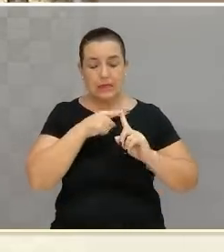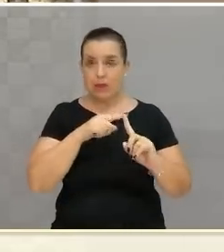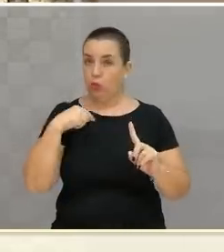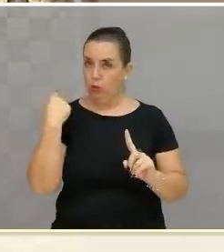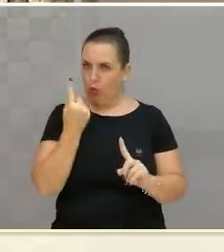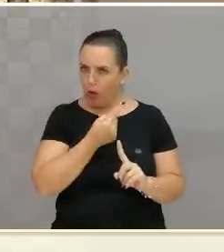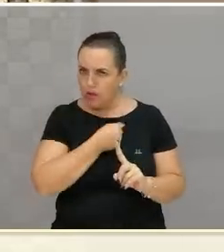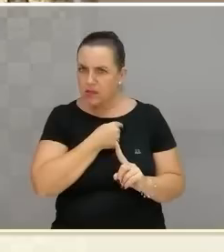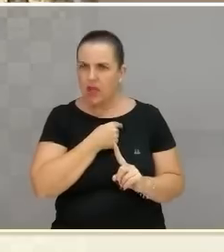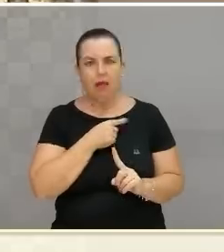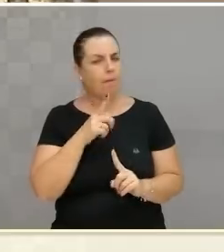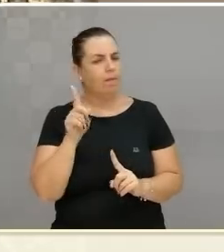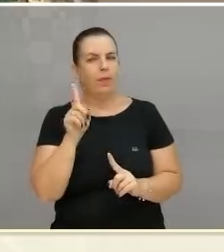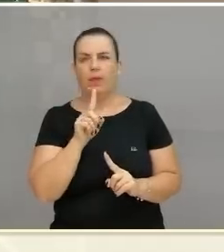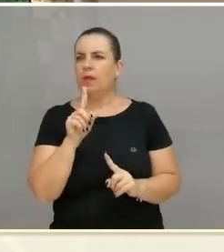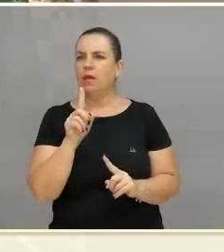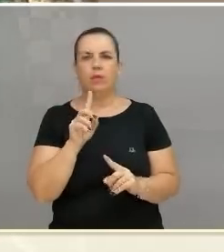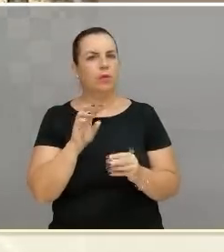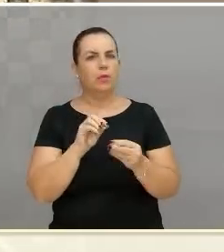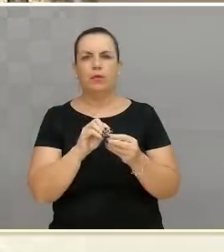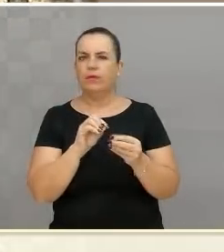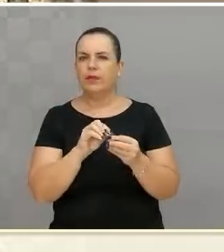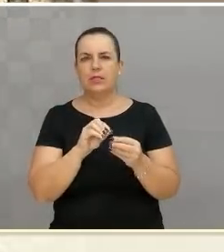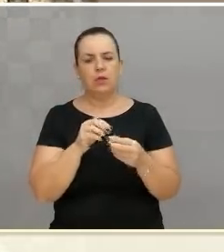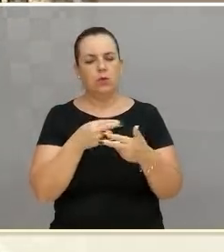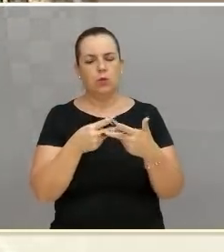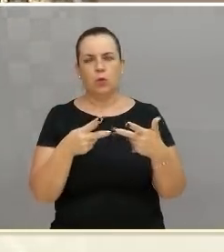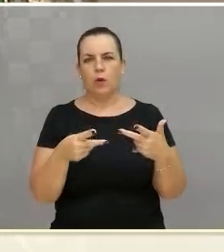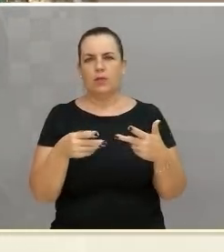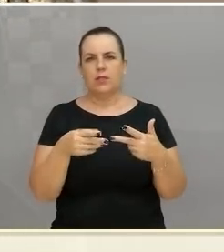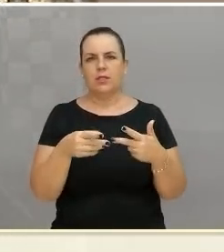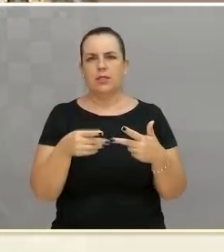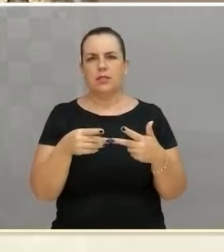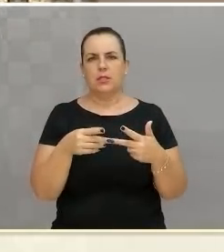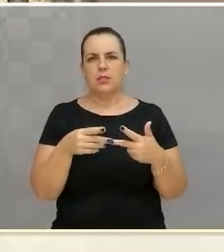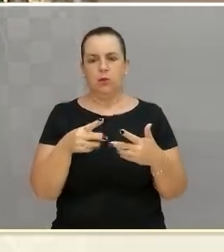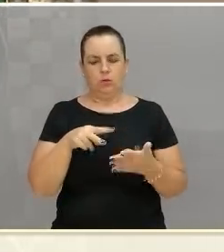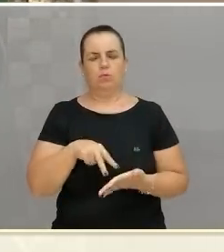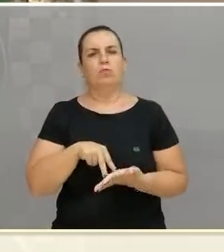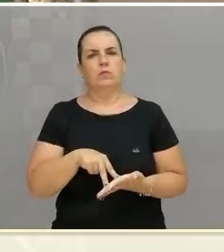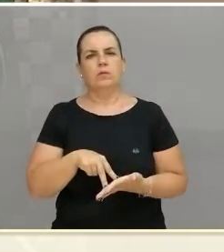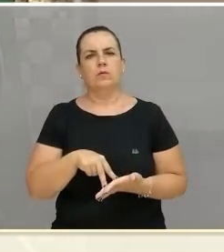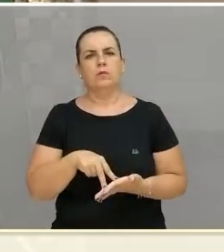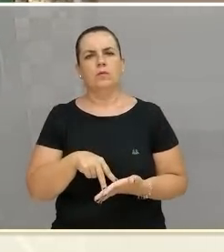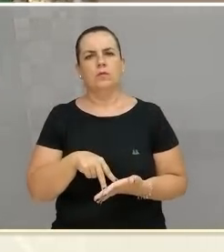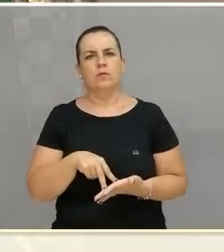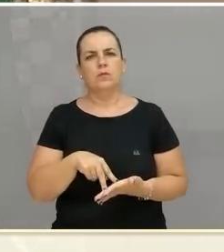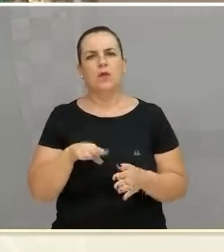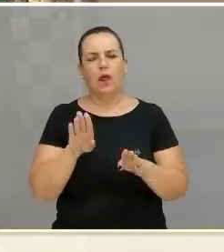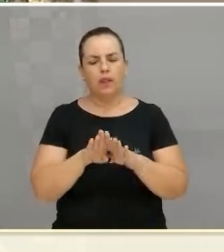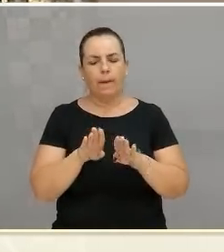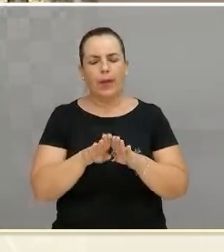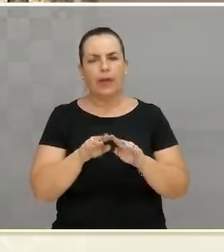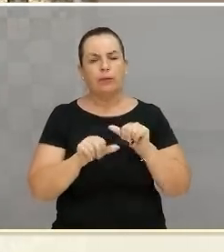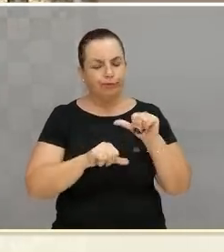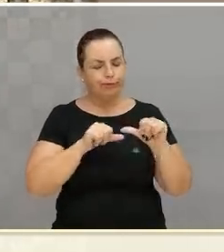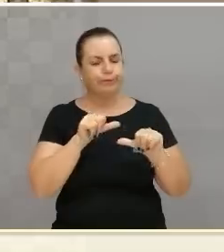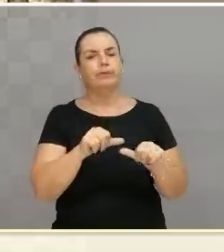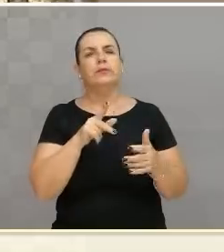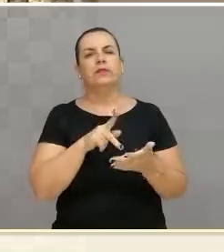nós, não estamos convencidos, convertidos no reino de